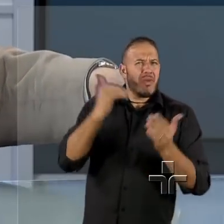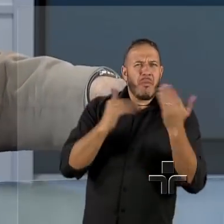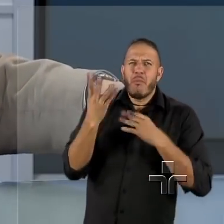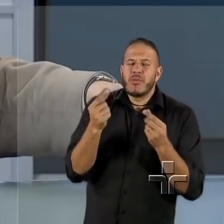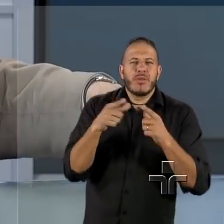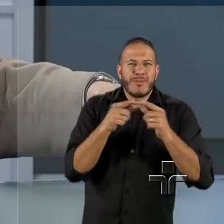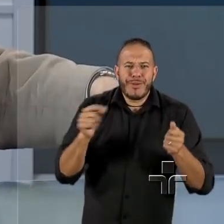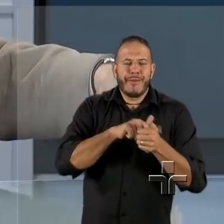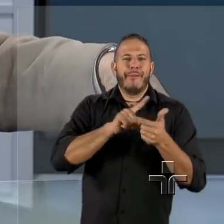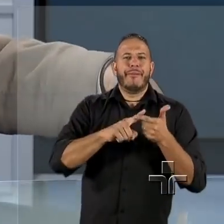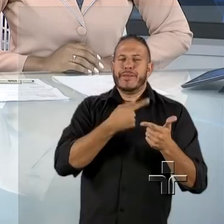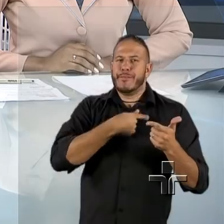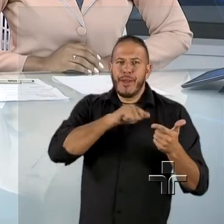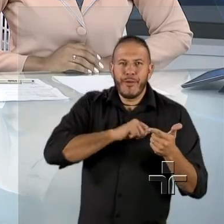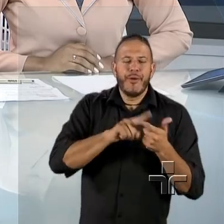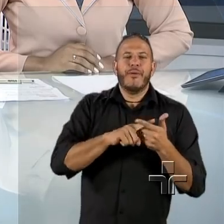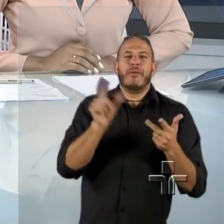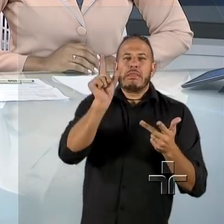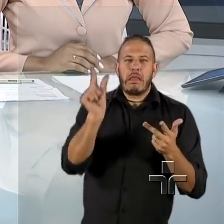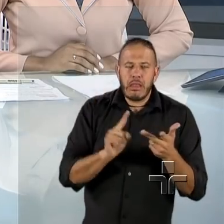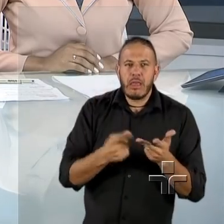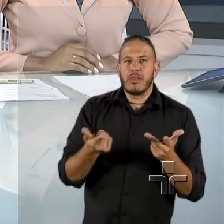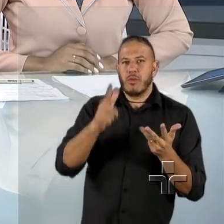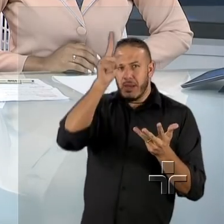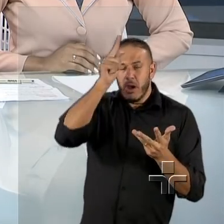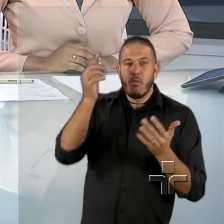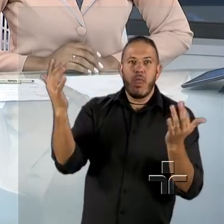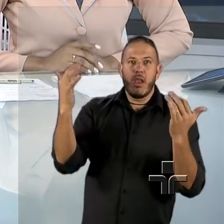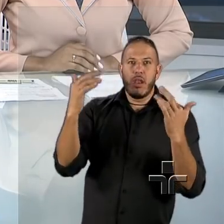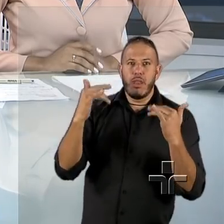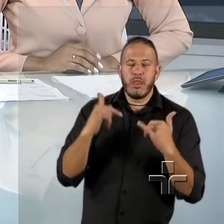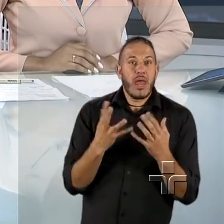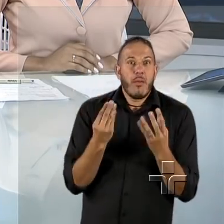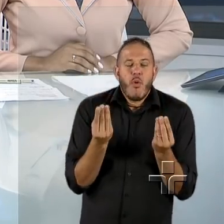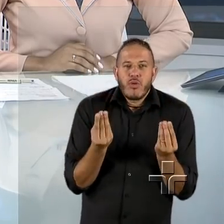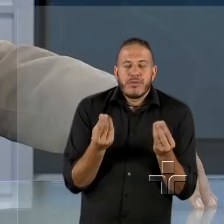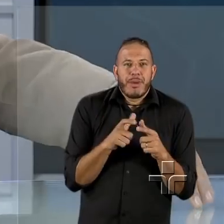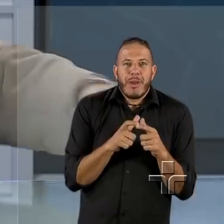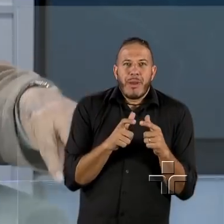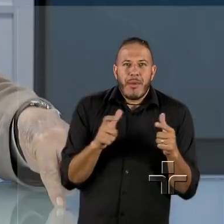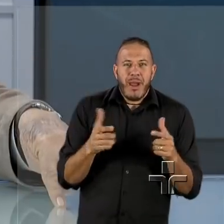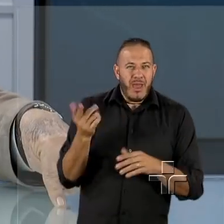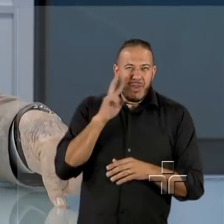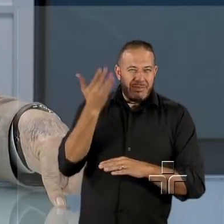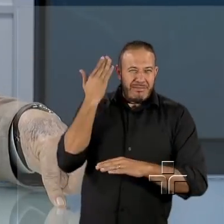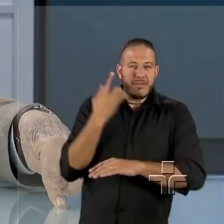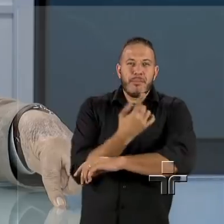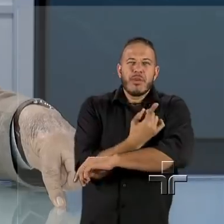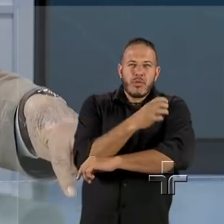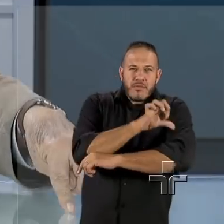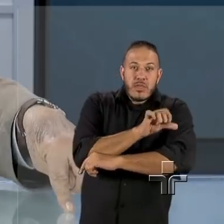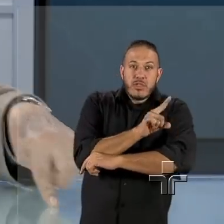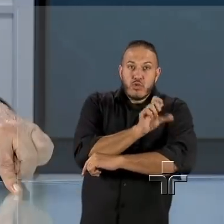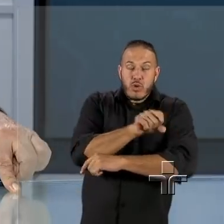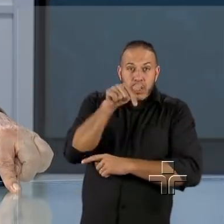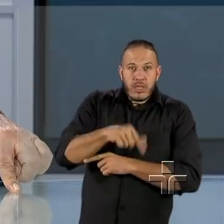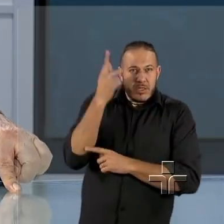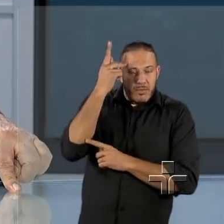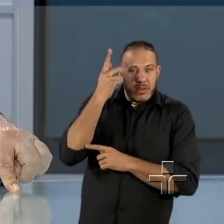quase como se um migrante quer entrar no país, ele tem direito a priori de entrar no país. E o Trump e outros apontam para